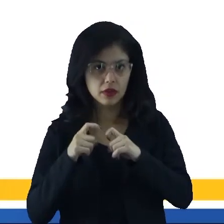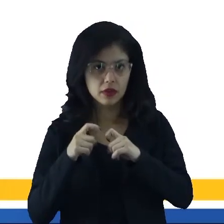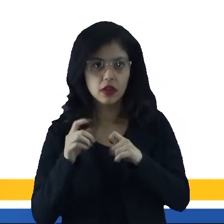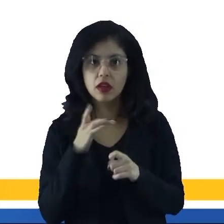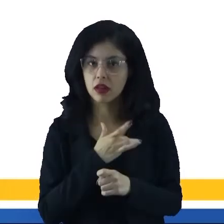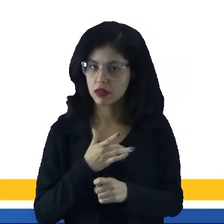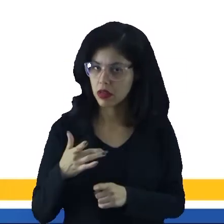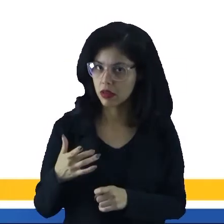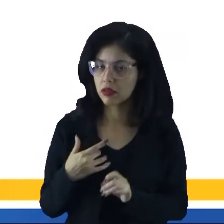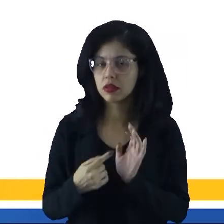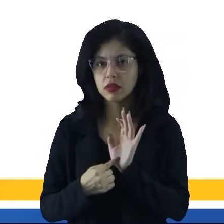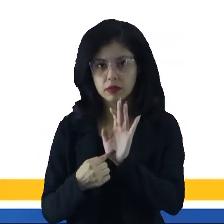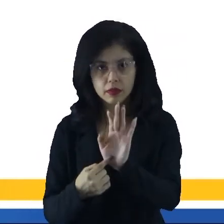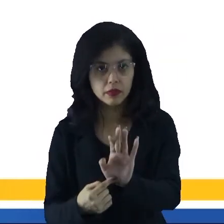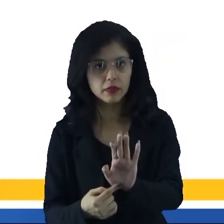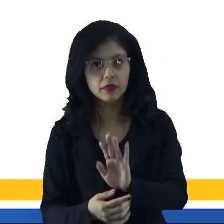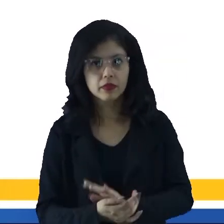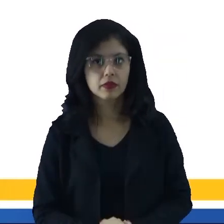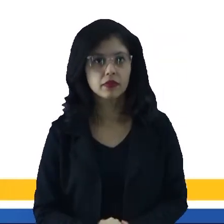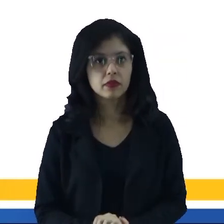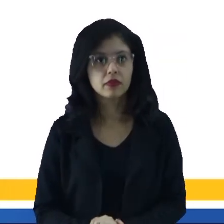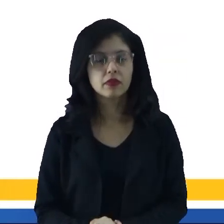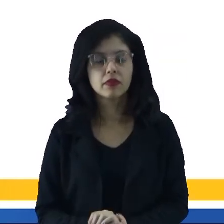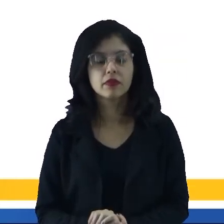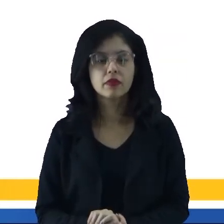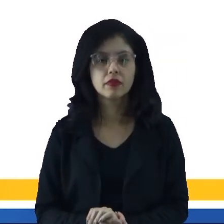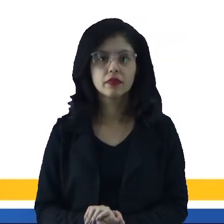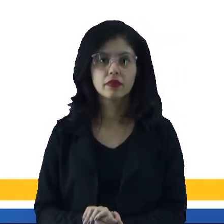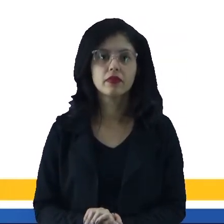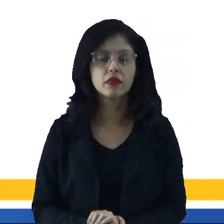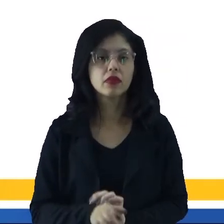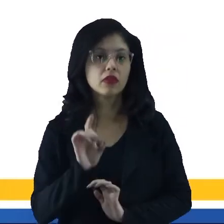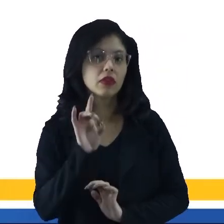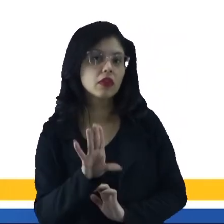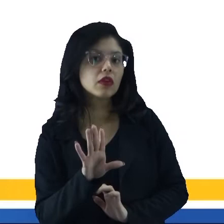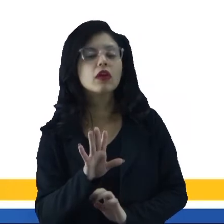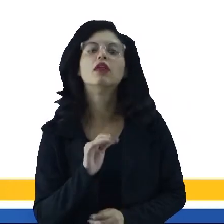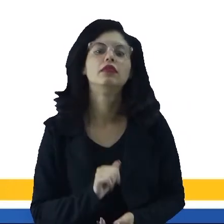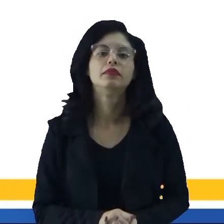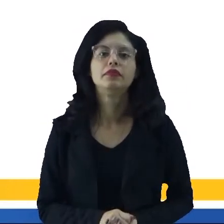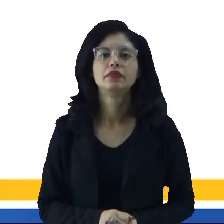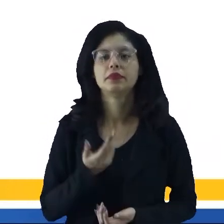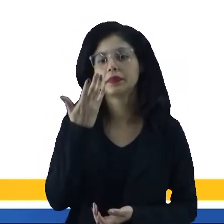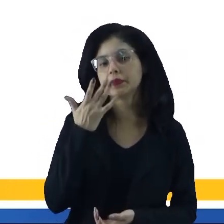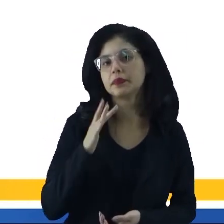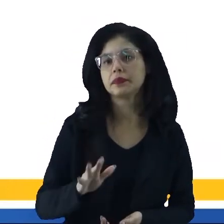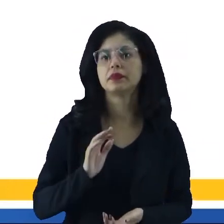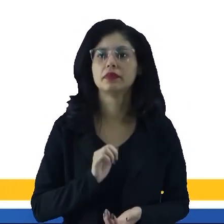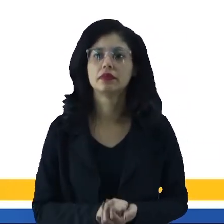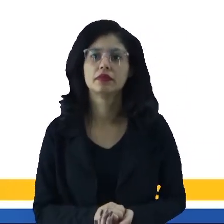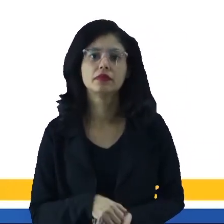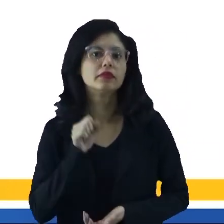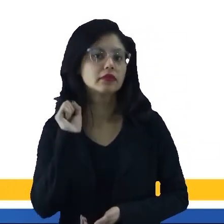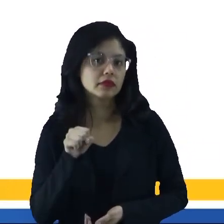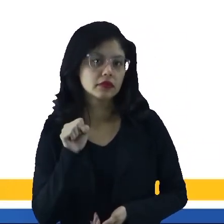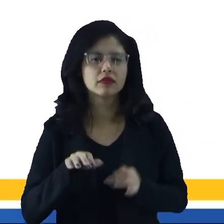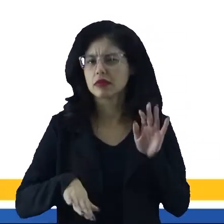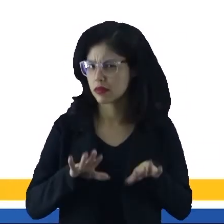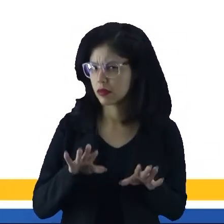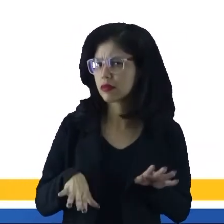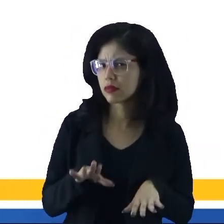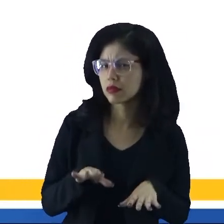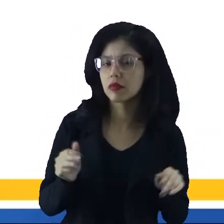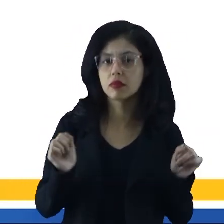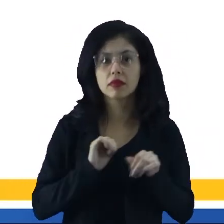está apresentando, né? Fazer uma consulta. Só que o garoto, ao responder costumo ser,